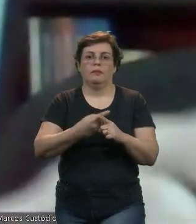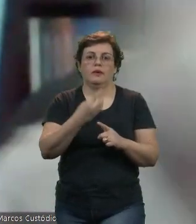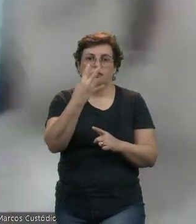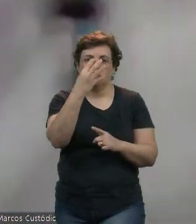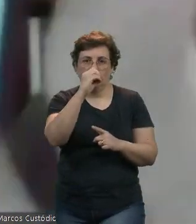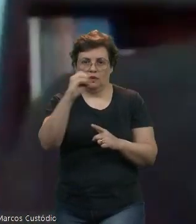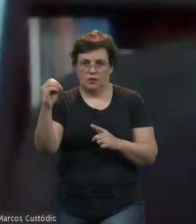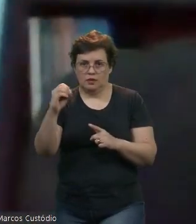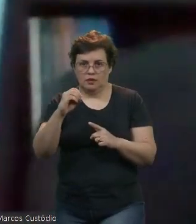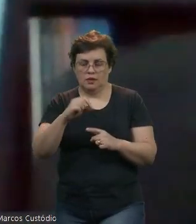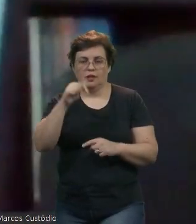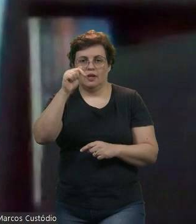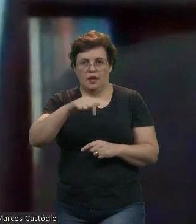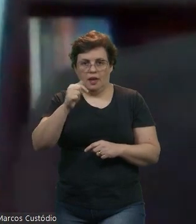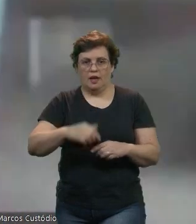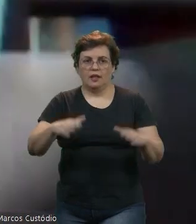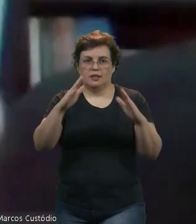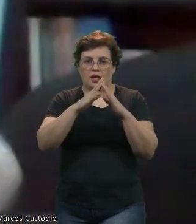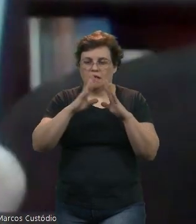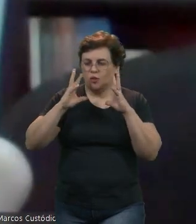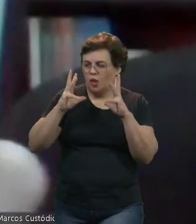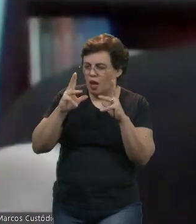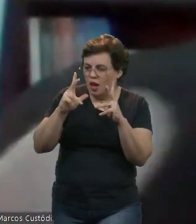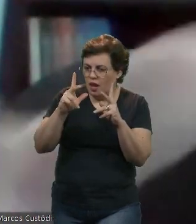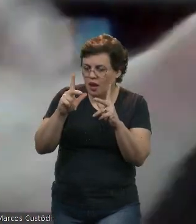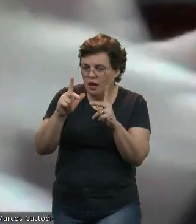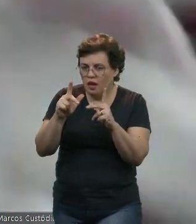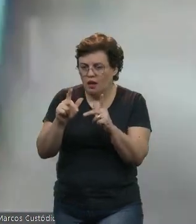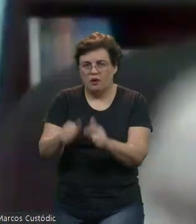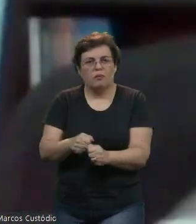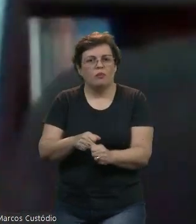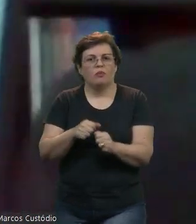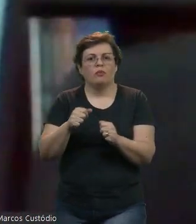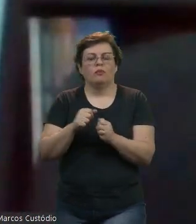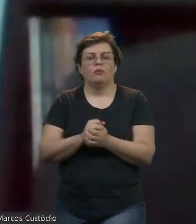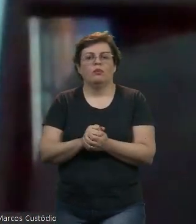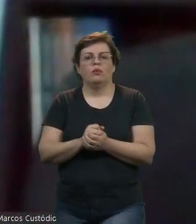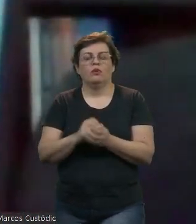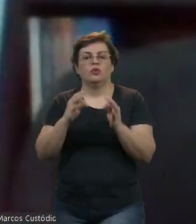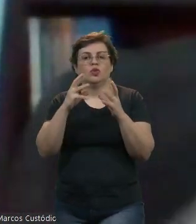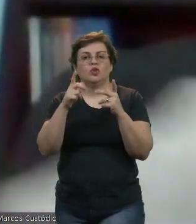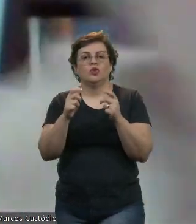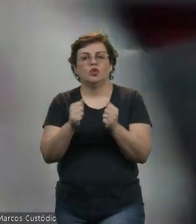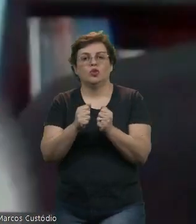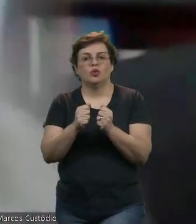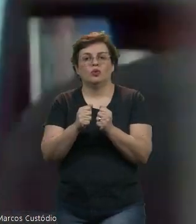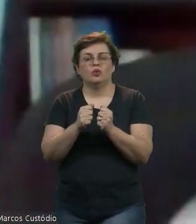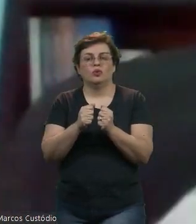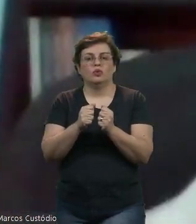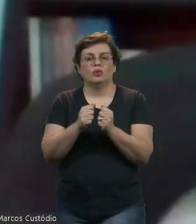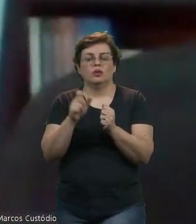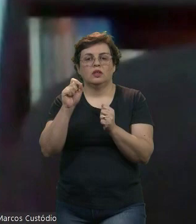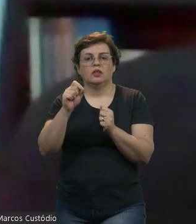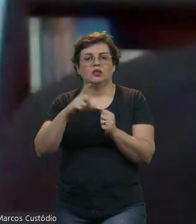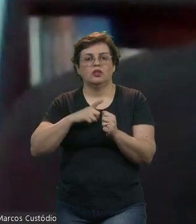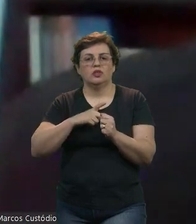casa fez aí uma limpa no caixa da Câmara e devolveu para a Prefeitura